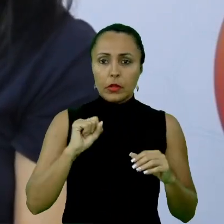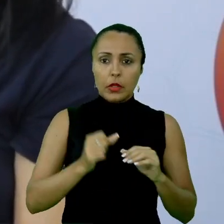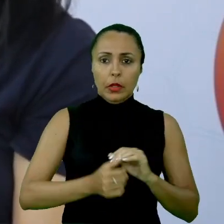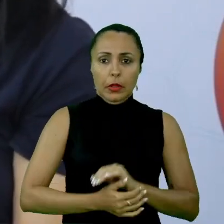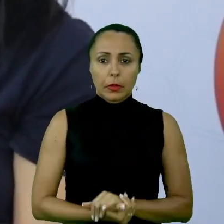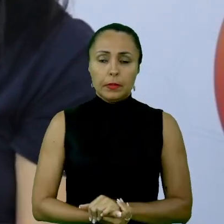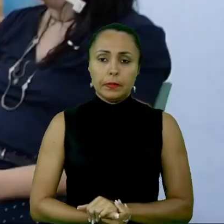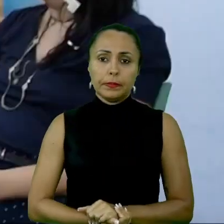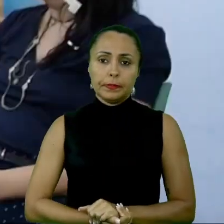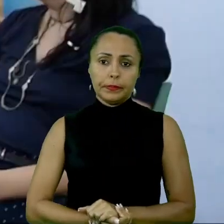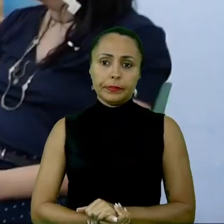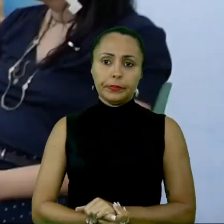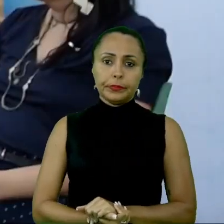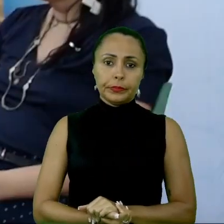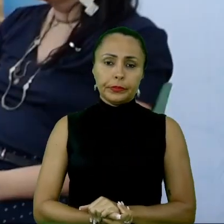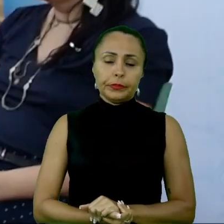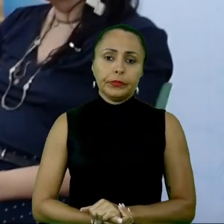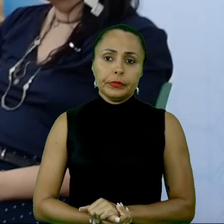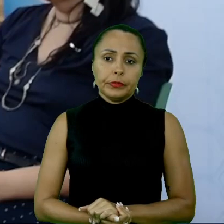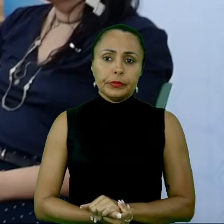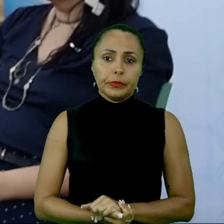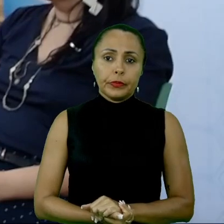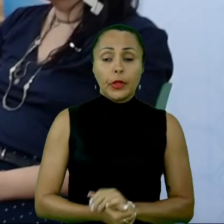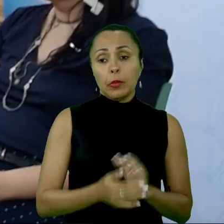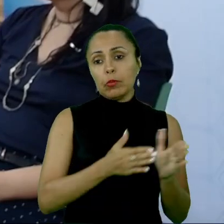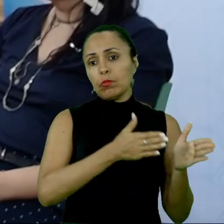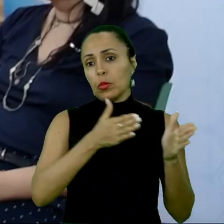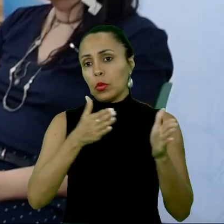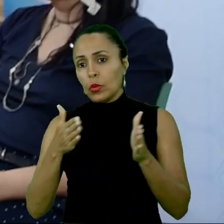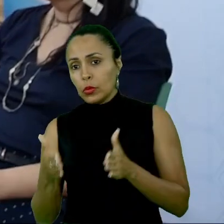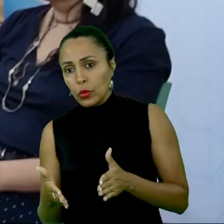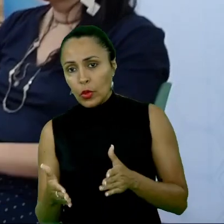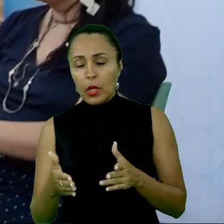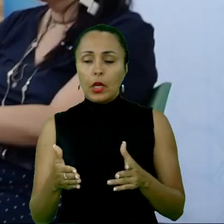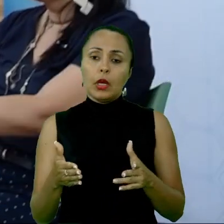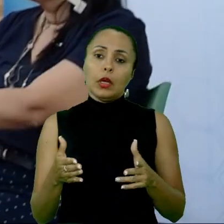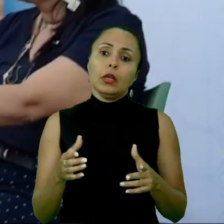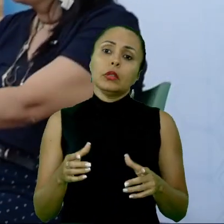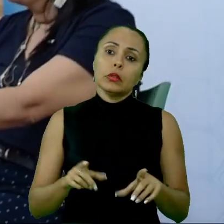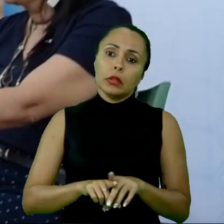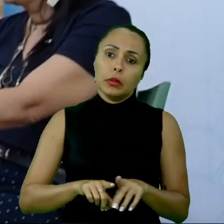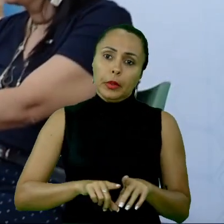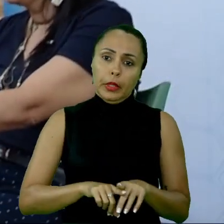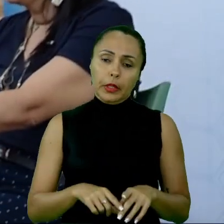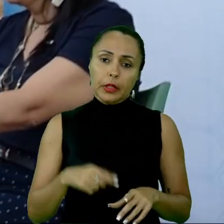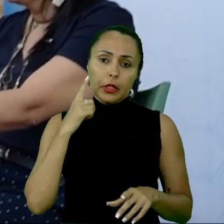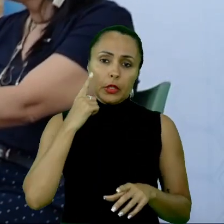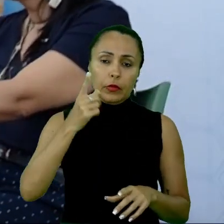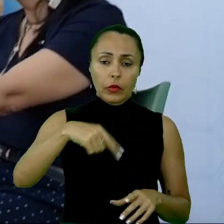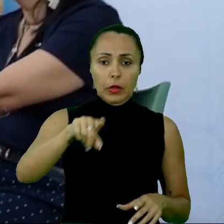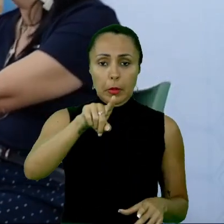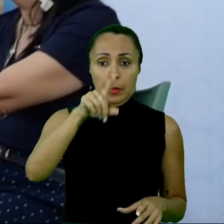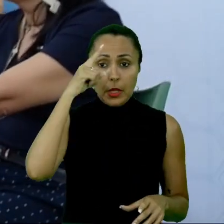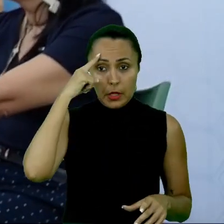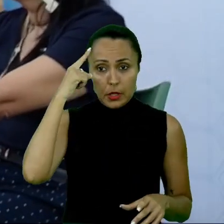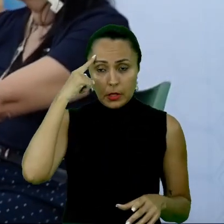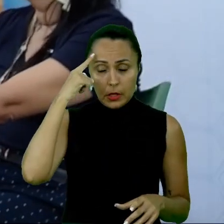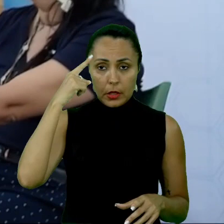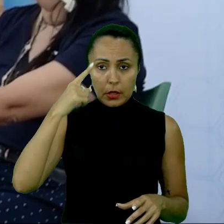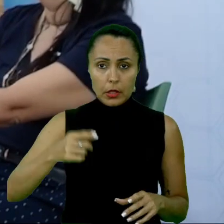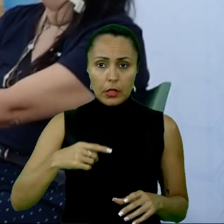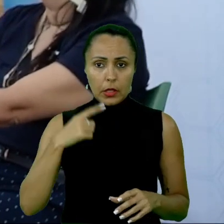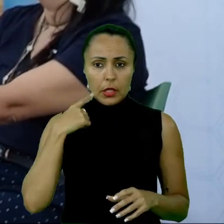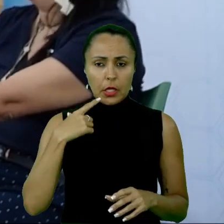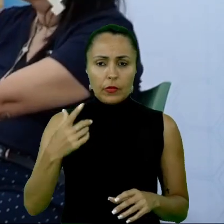Mas, e agora, e por outro lado, isso é interessante, porque aí quando você pensa... Você sai de